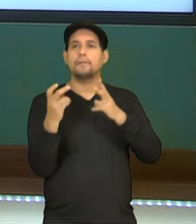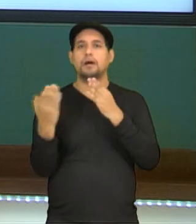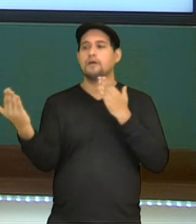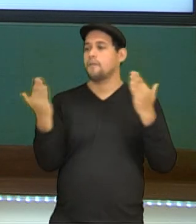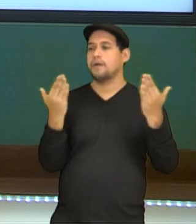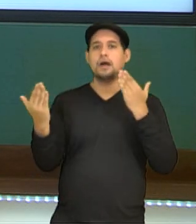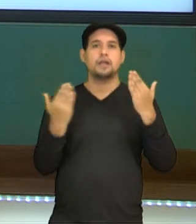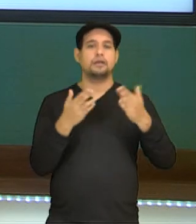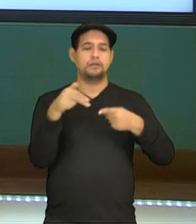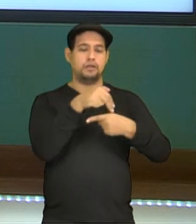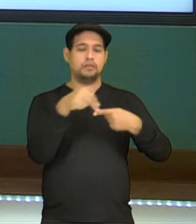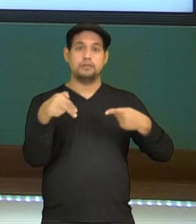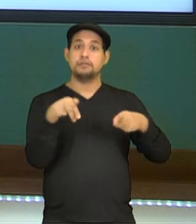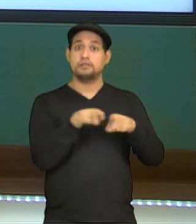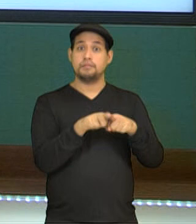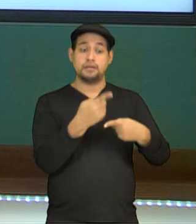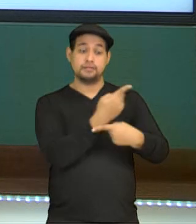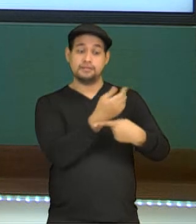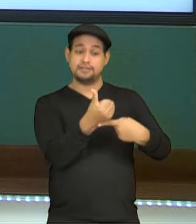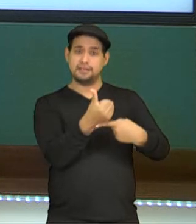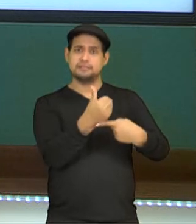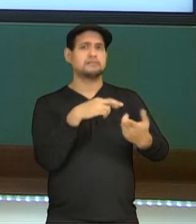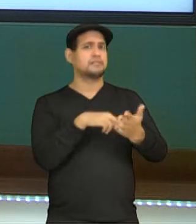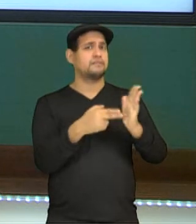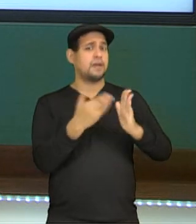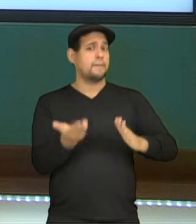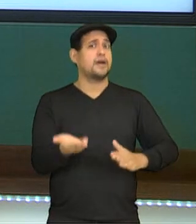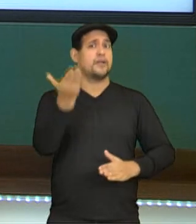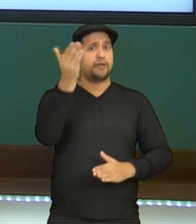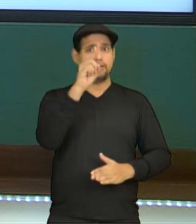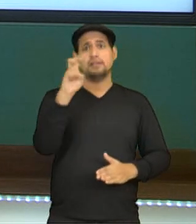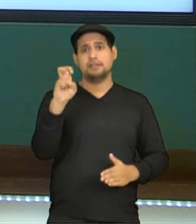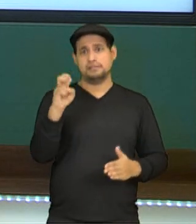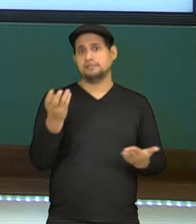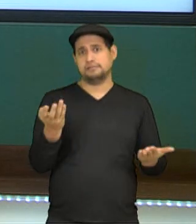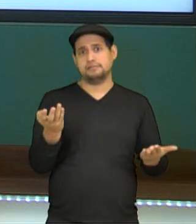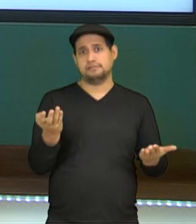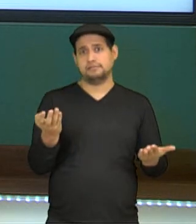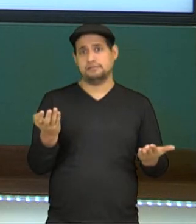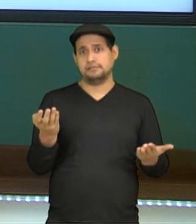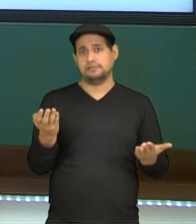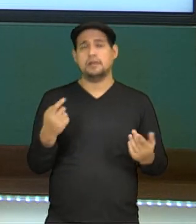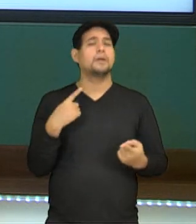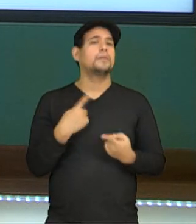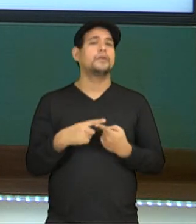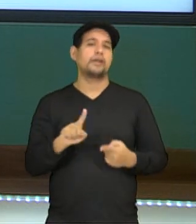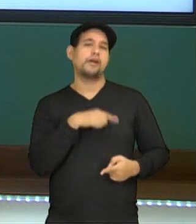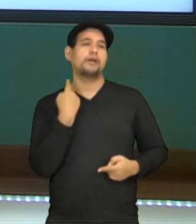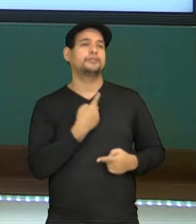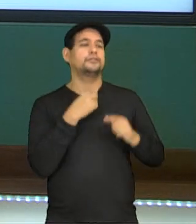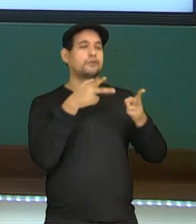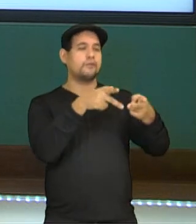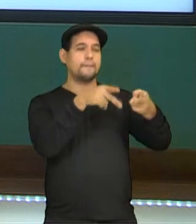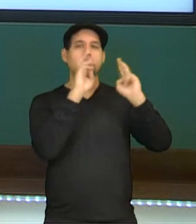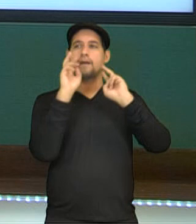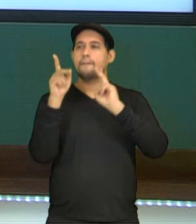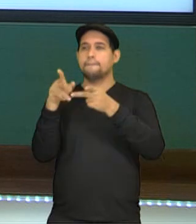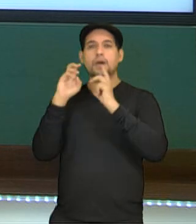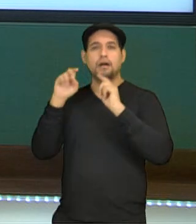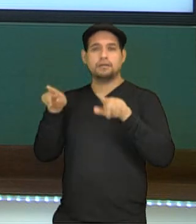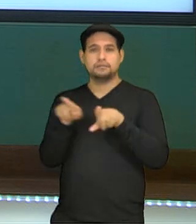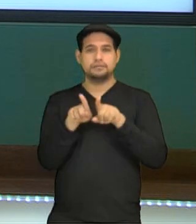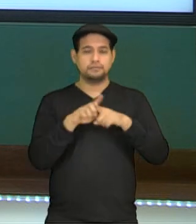comparando os numeradores. 16 é maior do que 15, tá? Por quê? Porque nós conseguimos encontrar esse